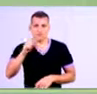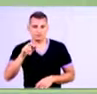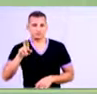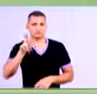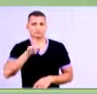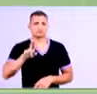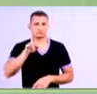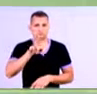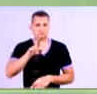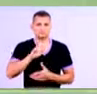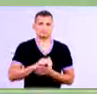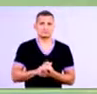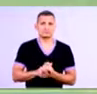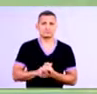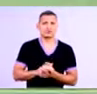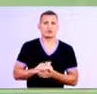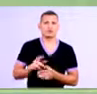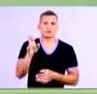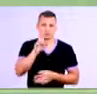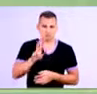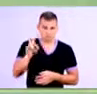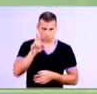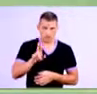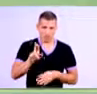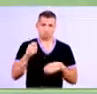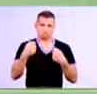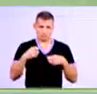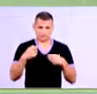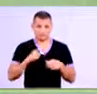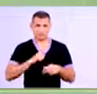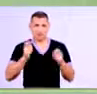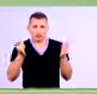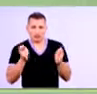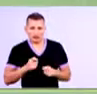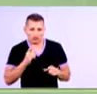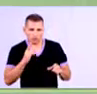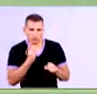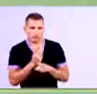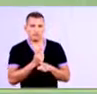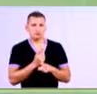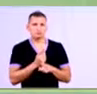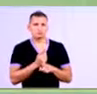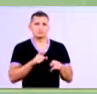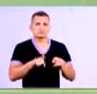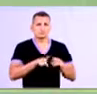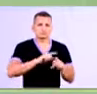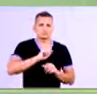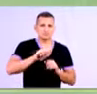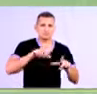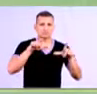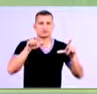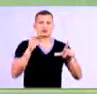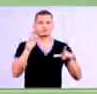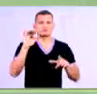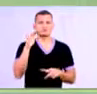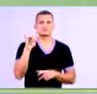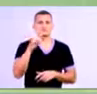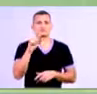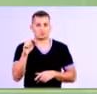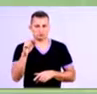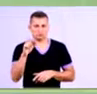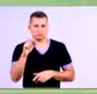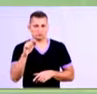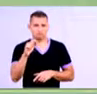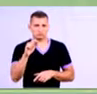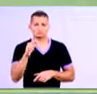O usuário deve ser capaz de encontrar e executar as funções esperadas, sem grandes